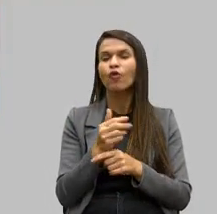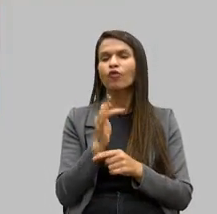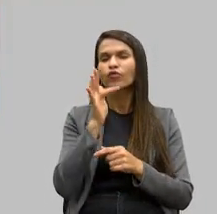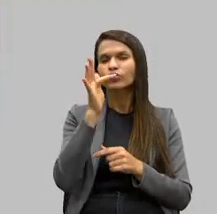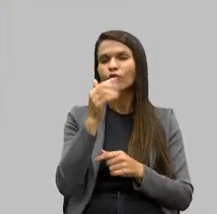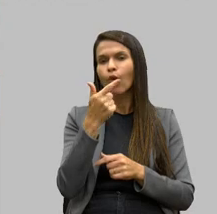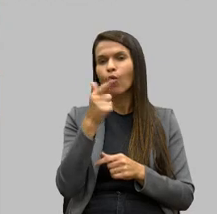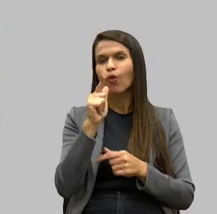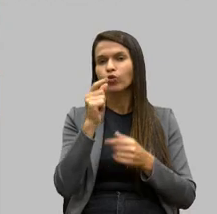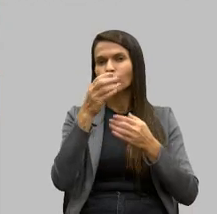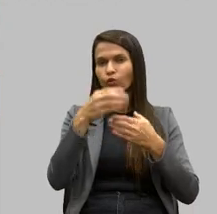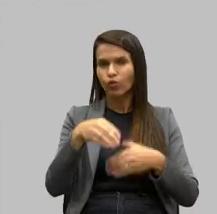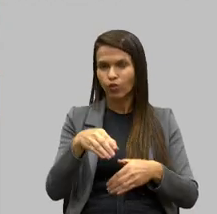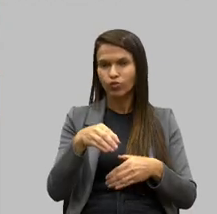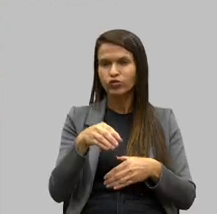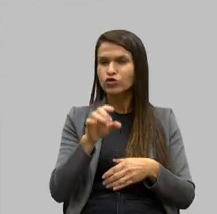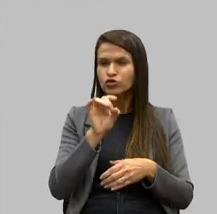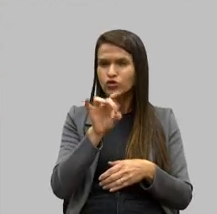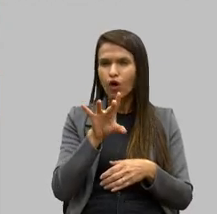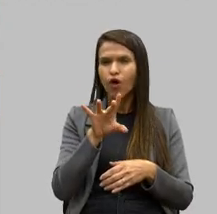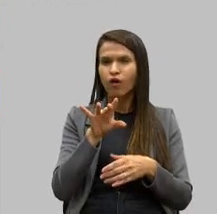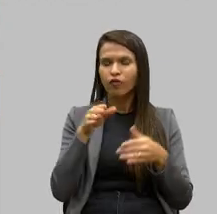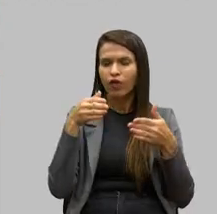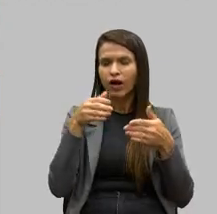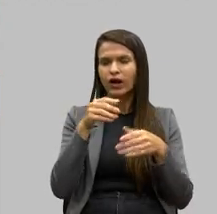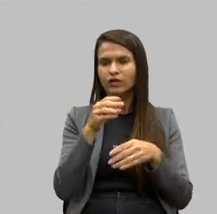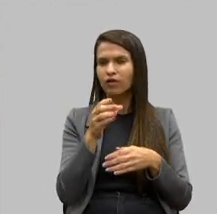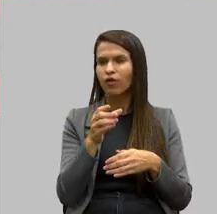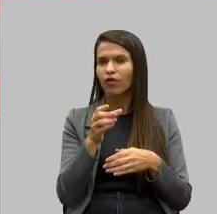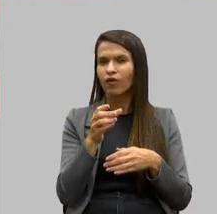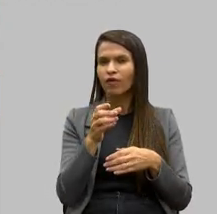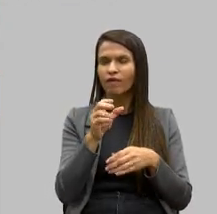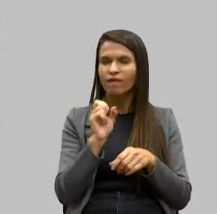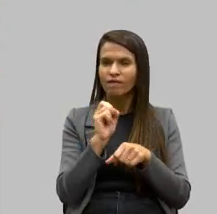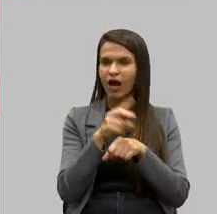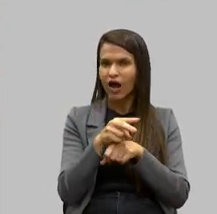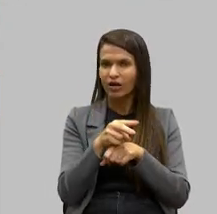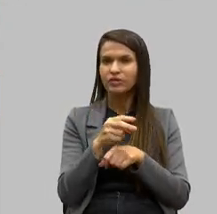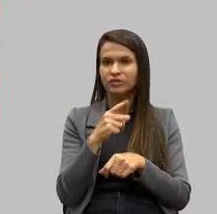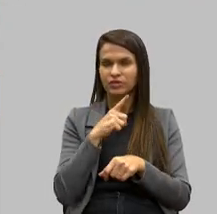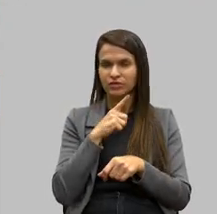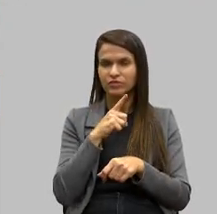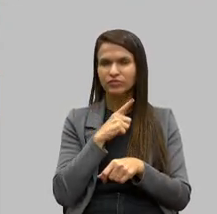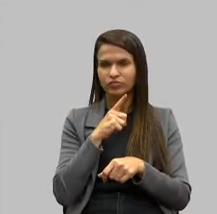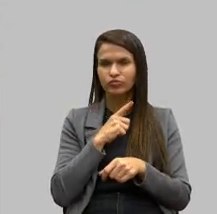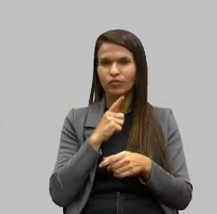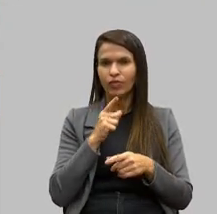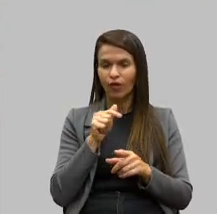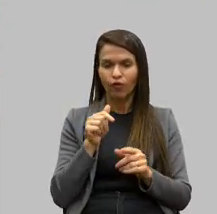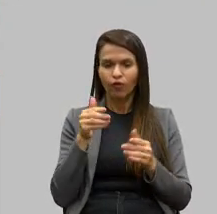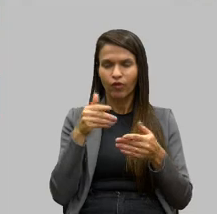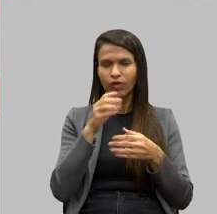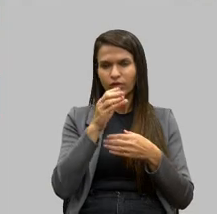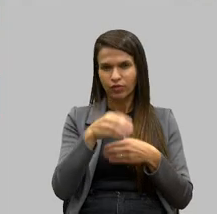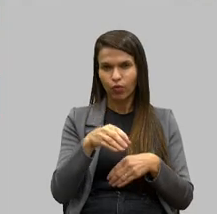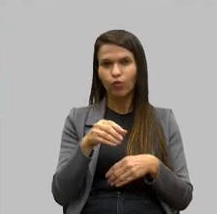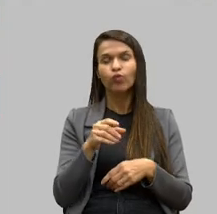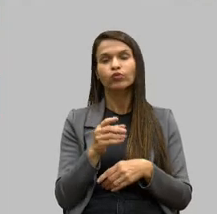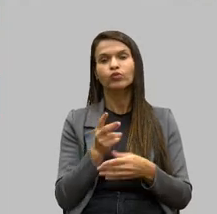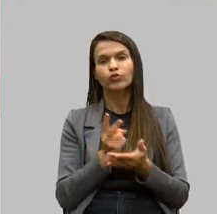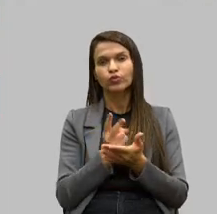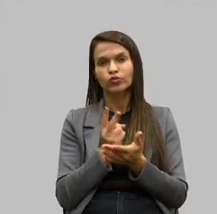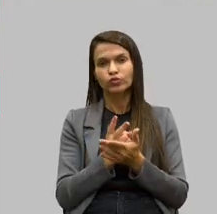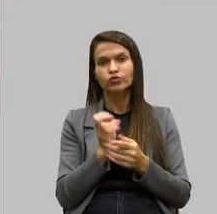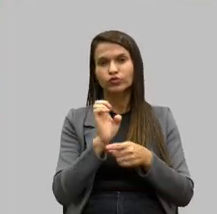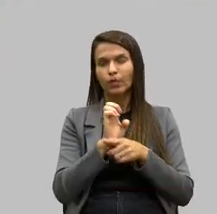for só para as vagas que não terão concursados para esse concurso, gente continuará com um dos estados com o maior